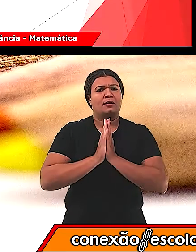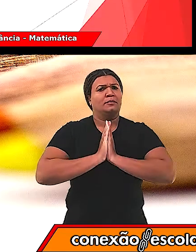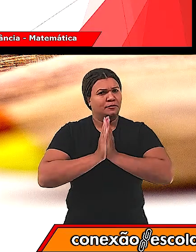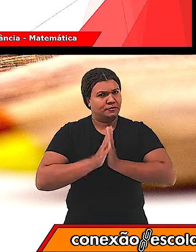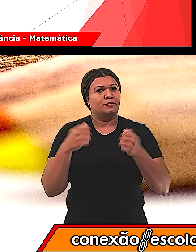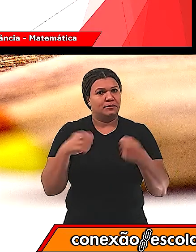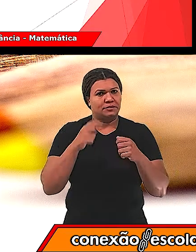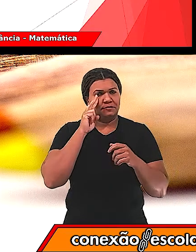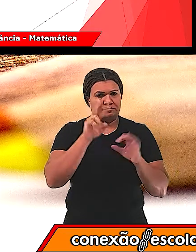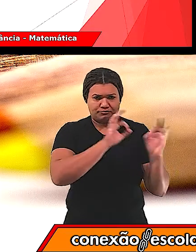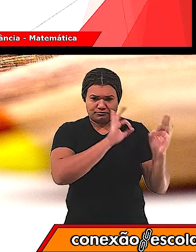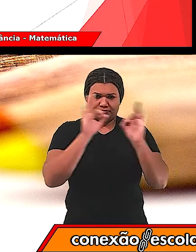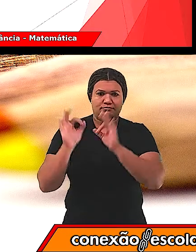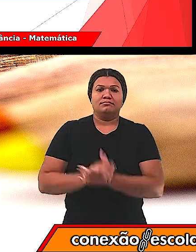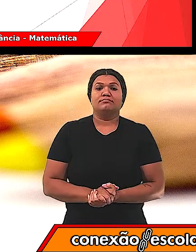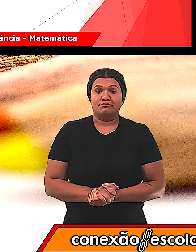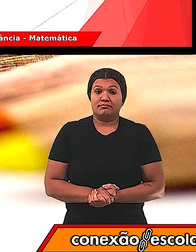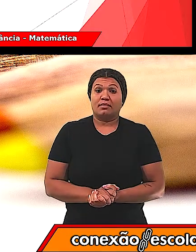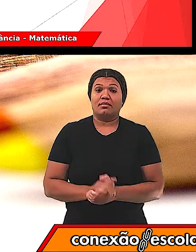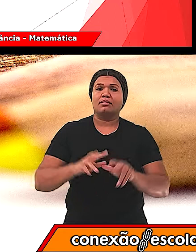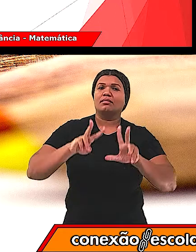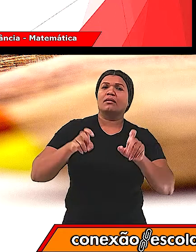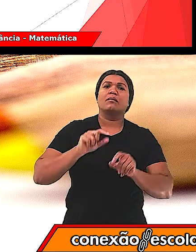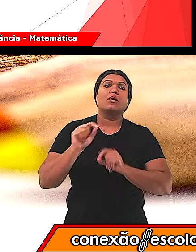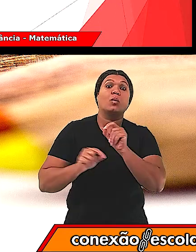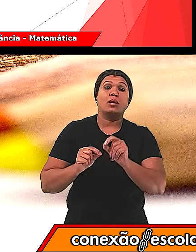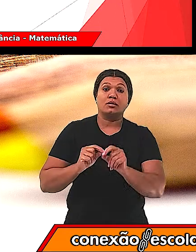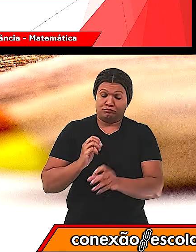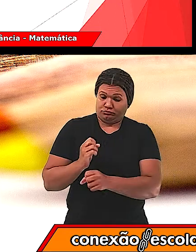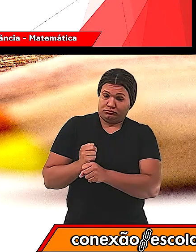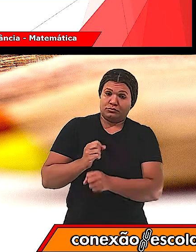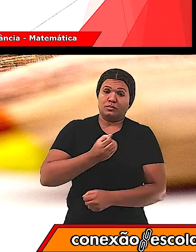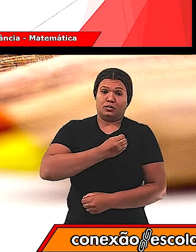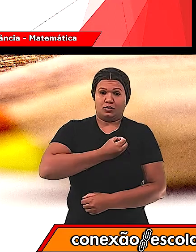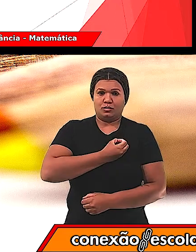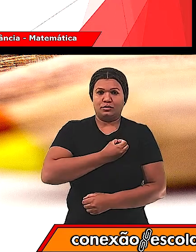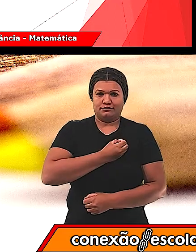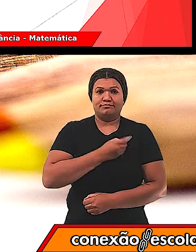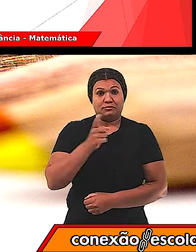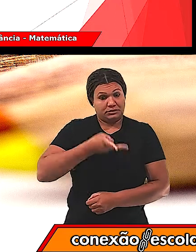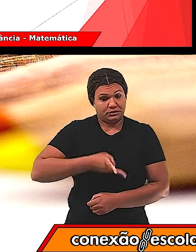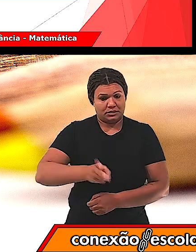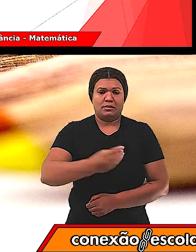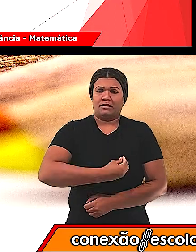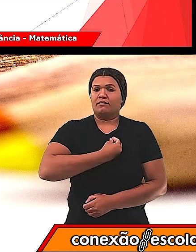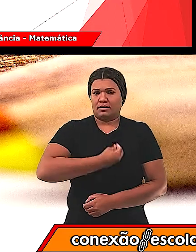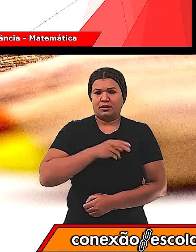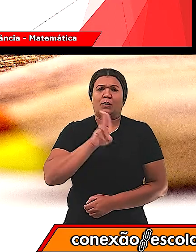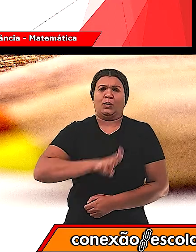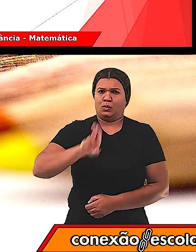assistam. É sobre decomposição e composição de números. Você vai usar isso aí pelo resto da sua vida. Não esqueça